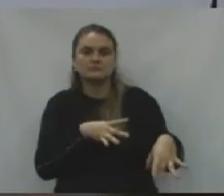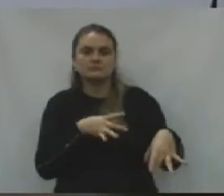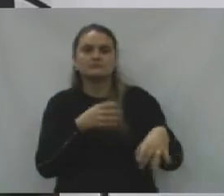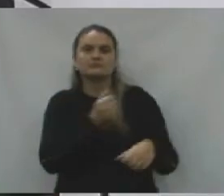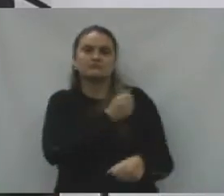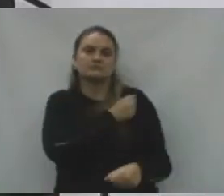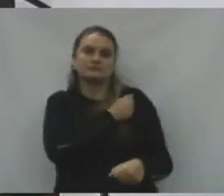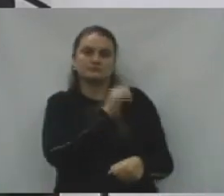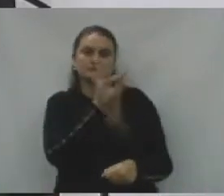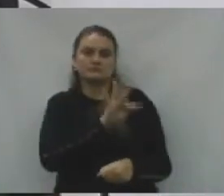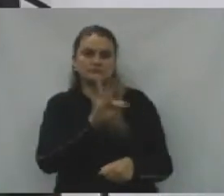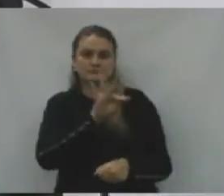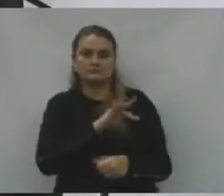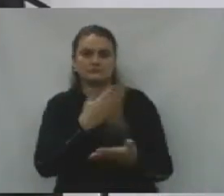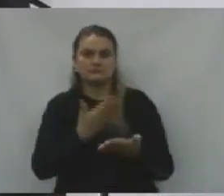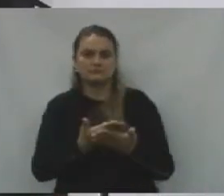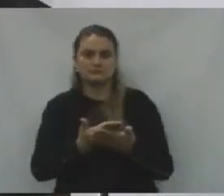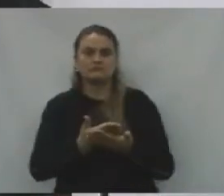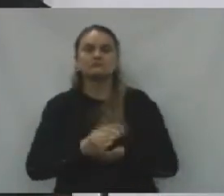de acadêmicos.